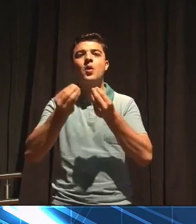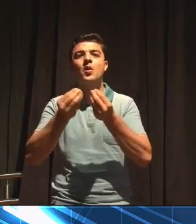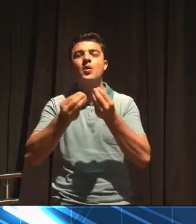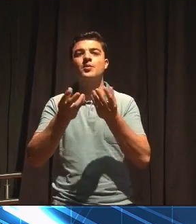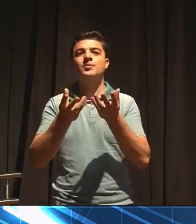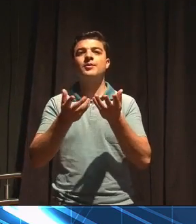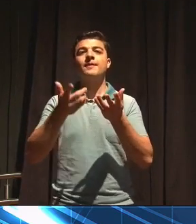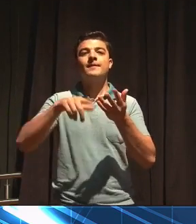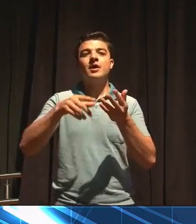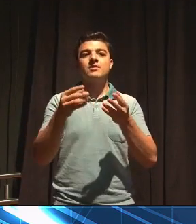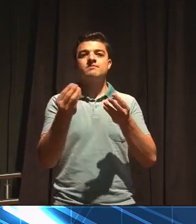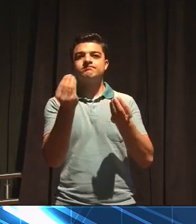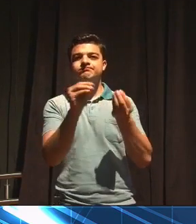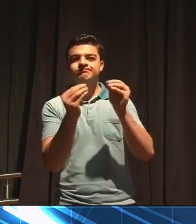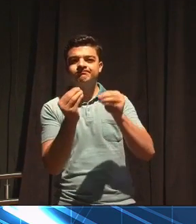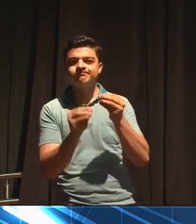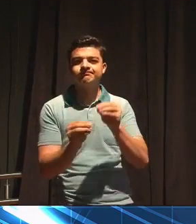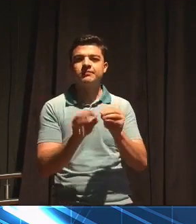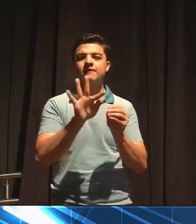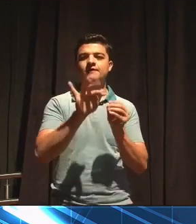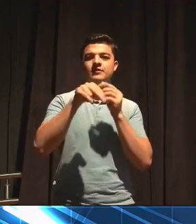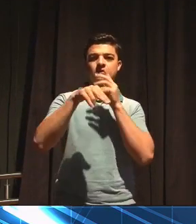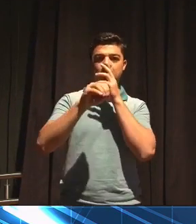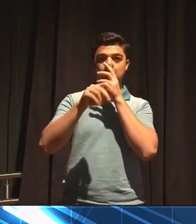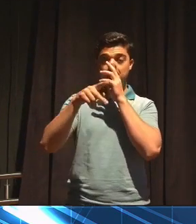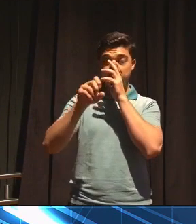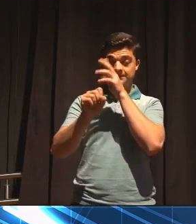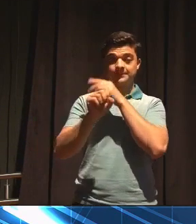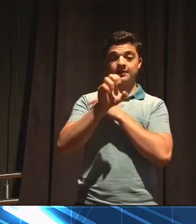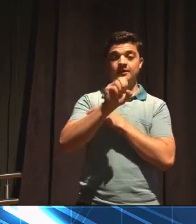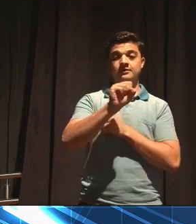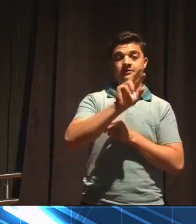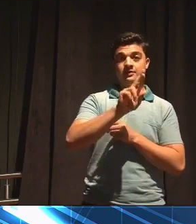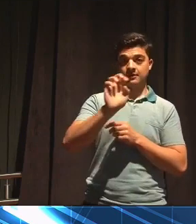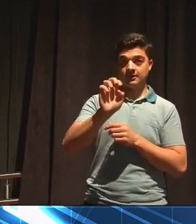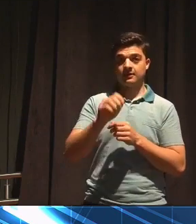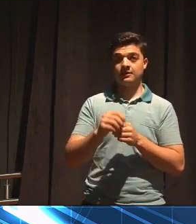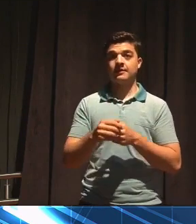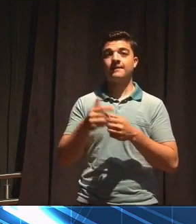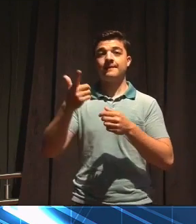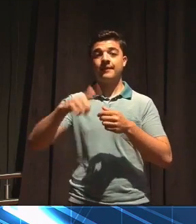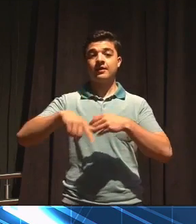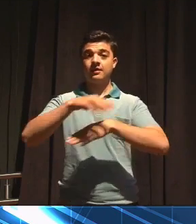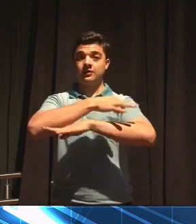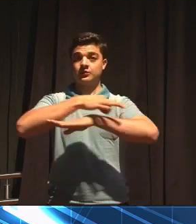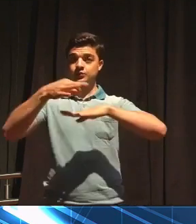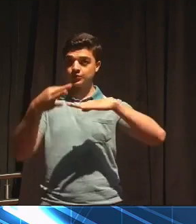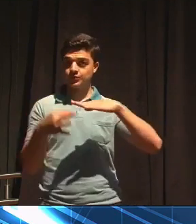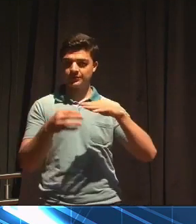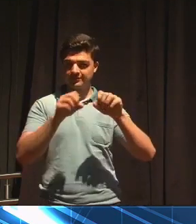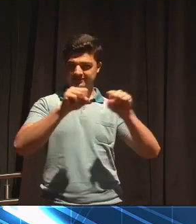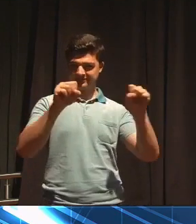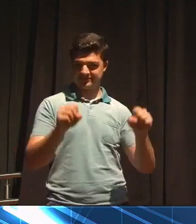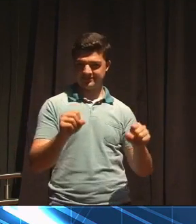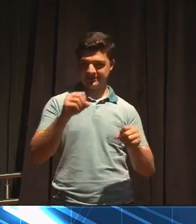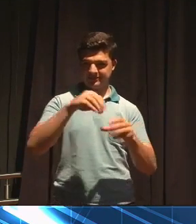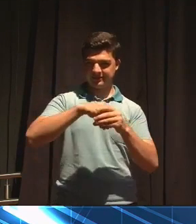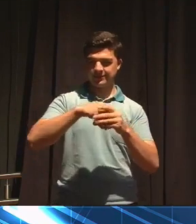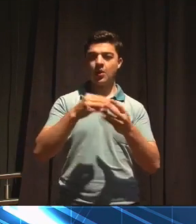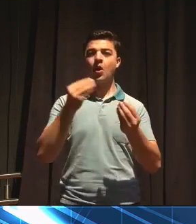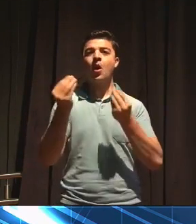nós juntamos o SRE, o FinOps e também uma rearquitetura? E tudo que a gente aprendeu nos últimos anos aí em relação a isso, tá? A sistemas.